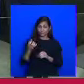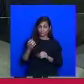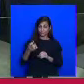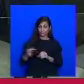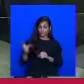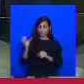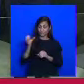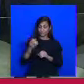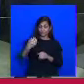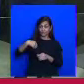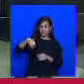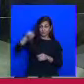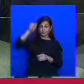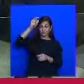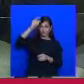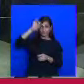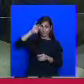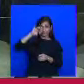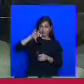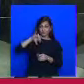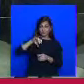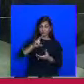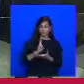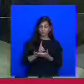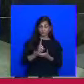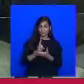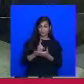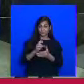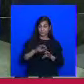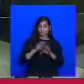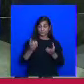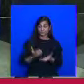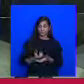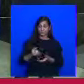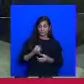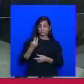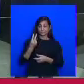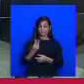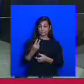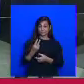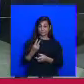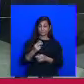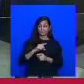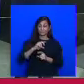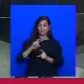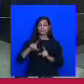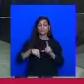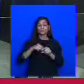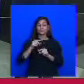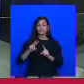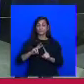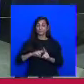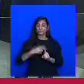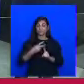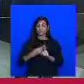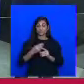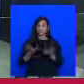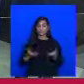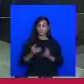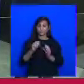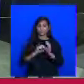suporte em cima do mesmo Globo, ou seja, do Globo número 2, para procedermos o segundo sorteio da dupla cena. Hoje, concurso